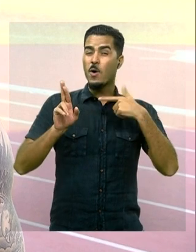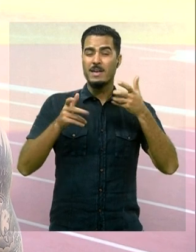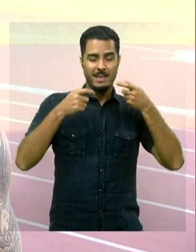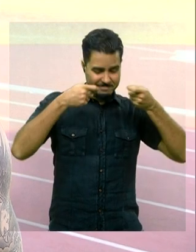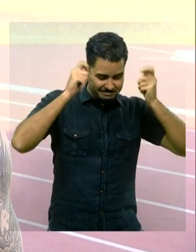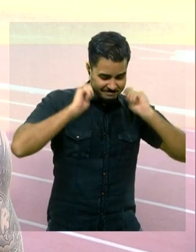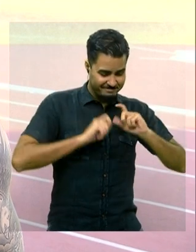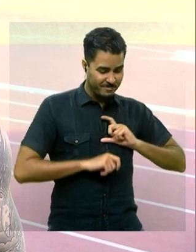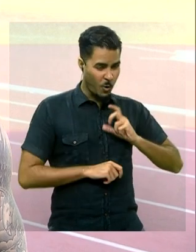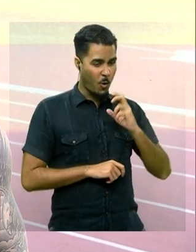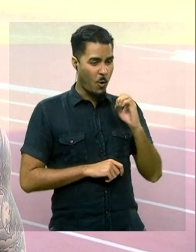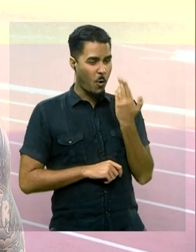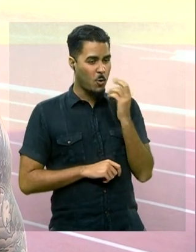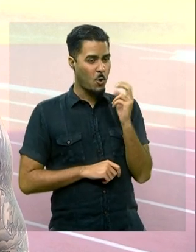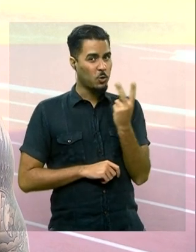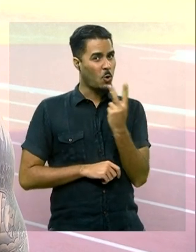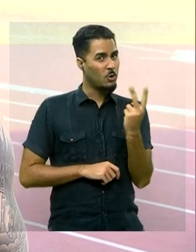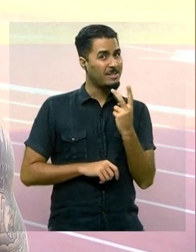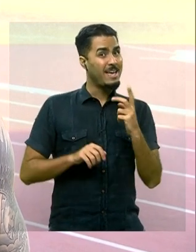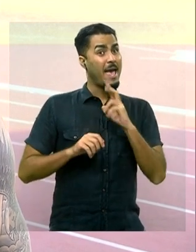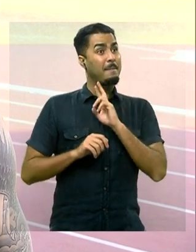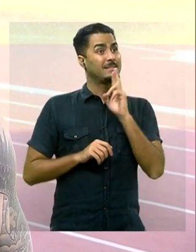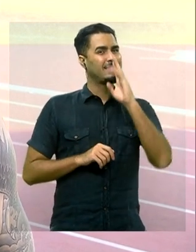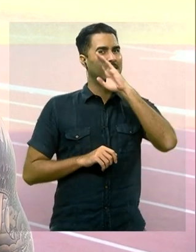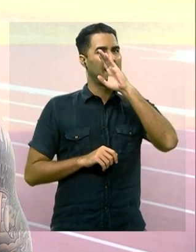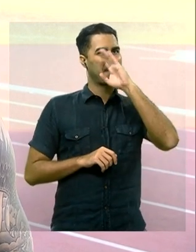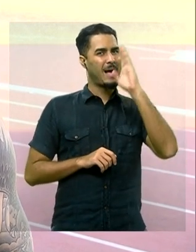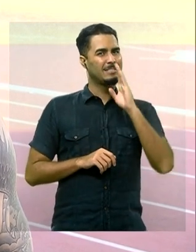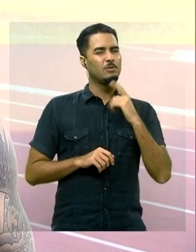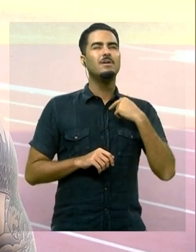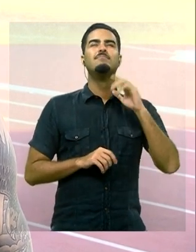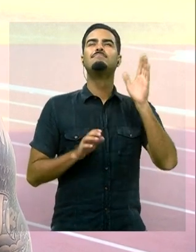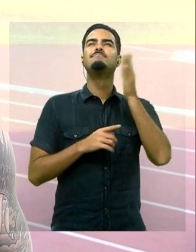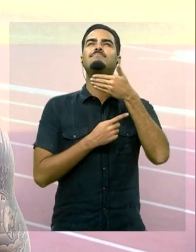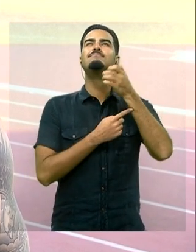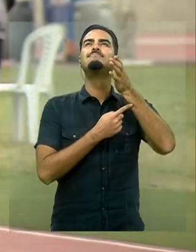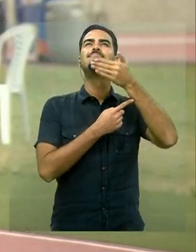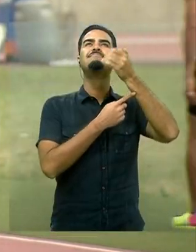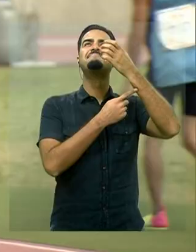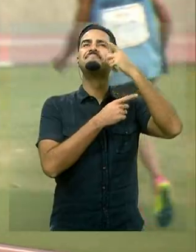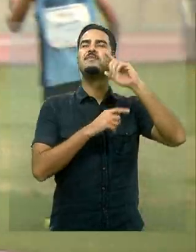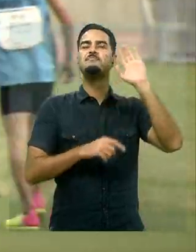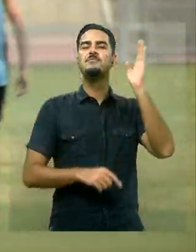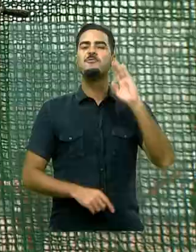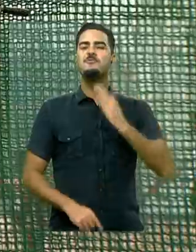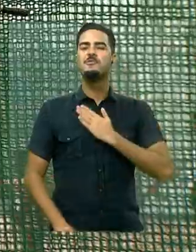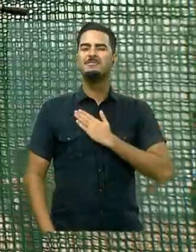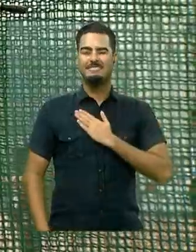nas duas, né, representando meu país. Tô sonhando em ouvir esse hino e ver a bandeira no lugar mais alto.